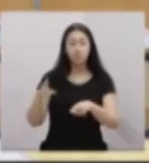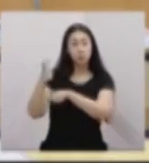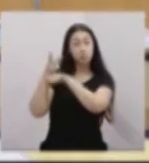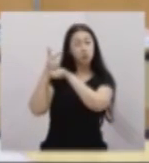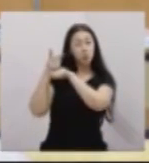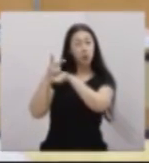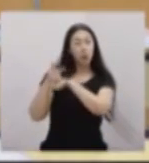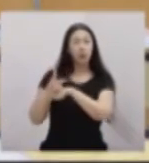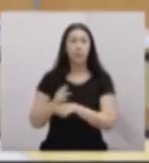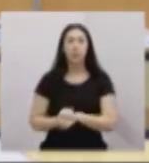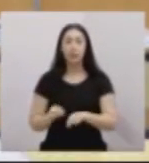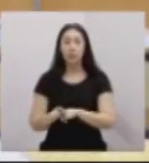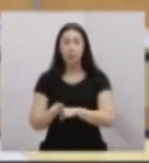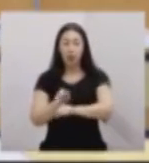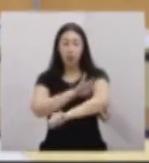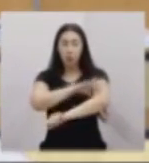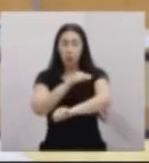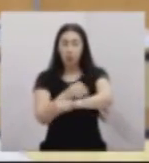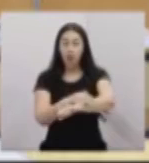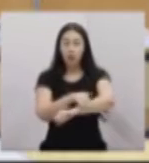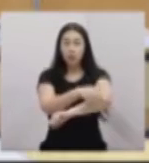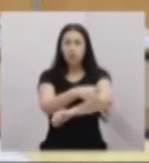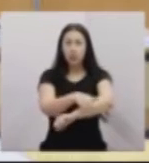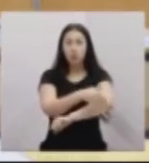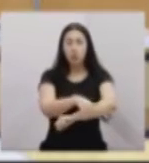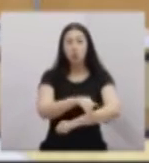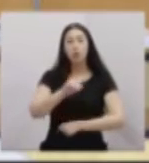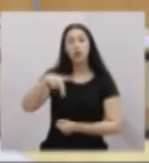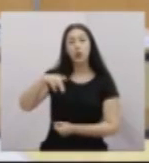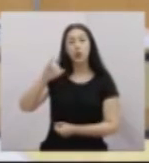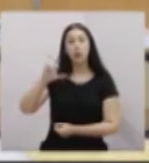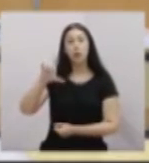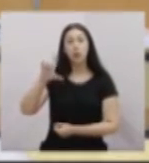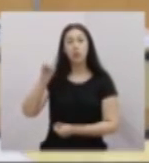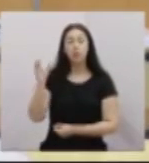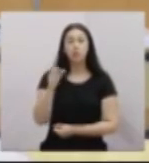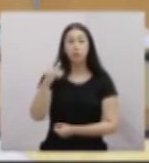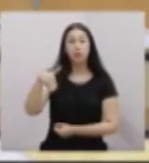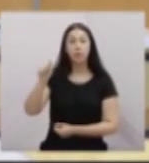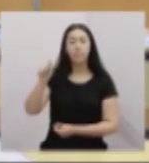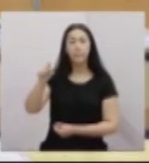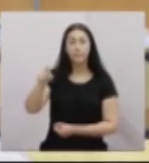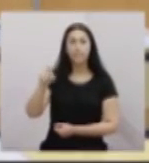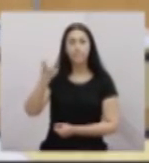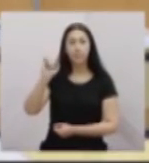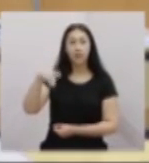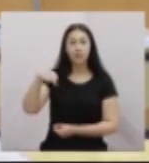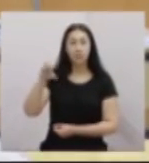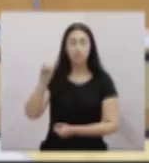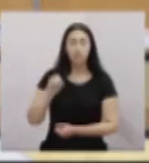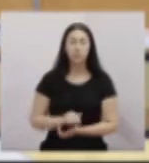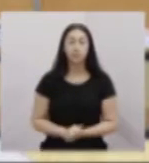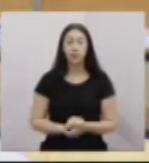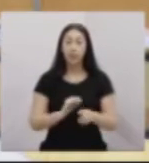velocidade lombada na rodovia Nilo Máximo, nas proximidades do trevo do Jardim Paraíso e Santo Antônio da Boa